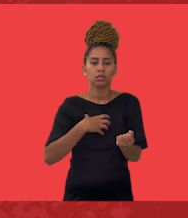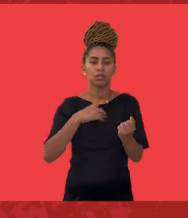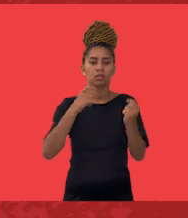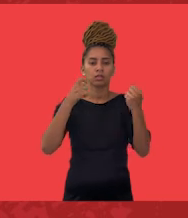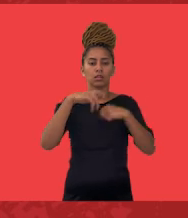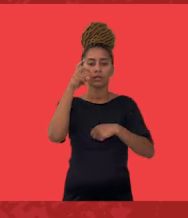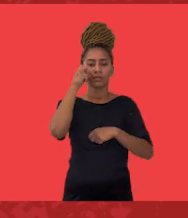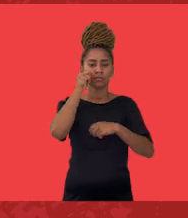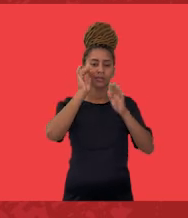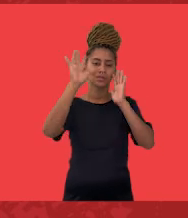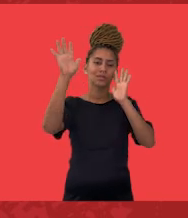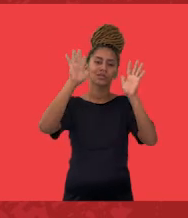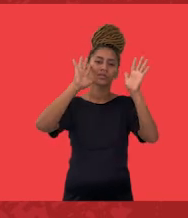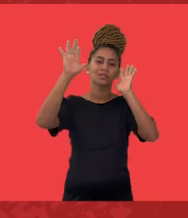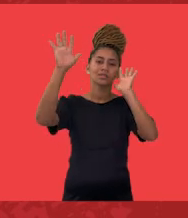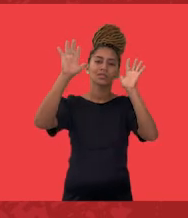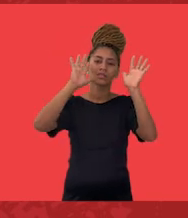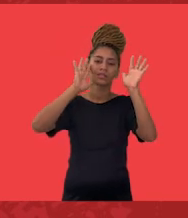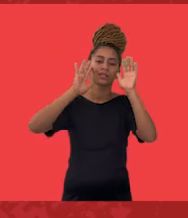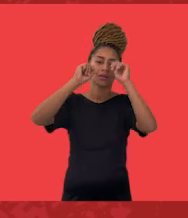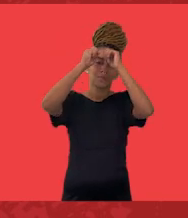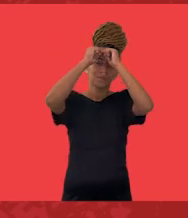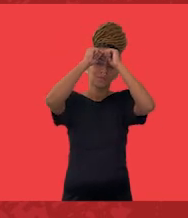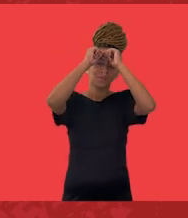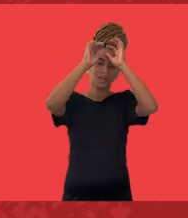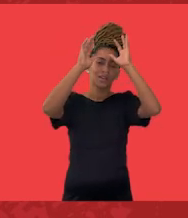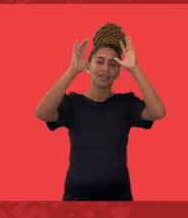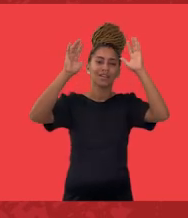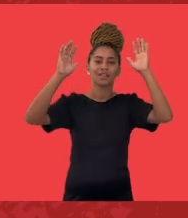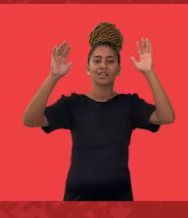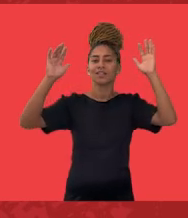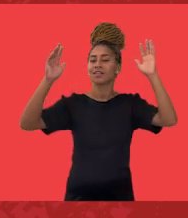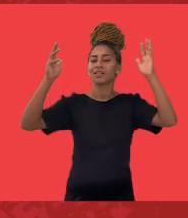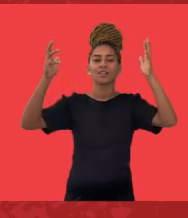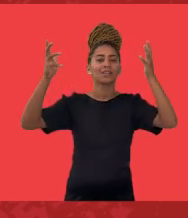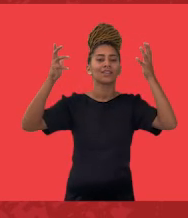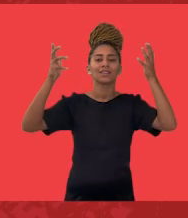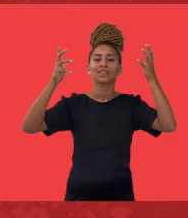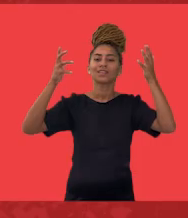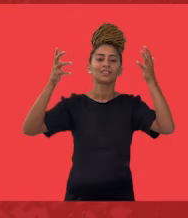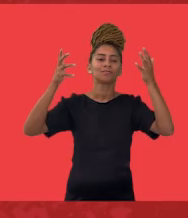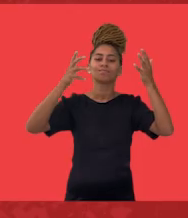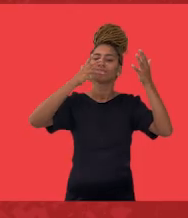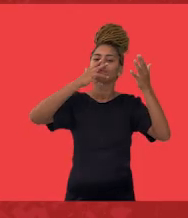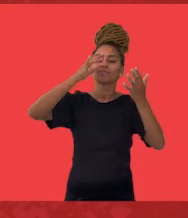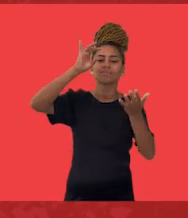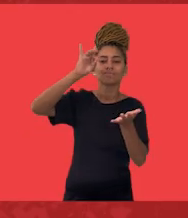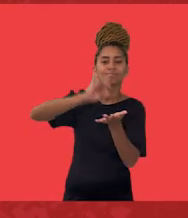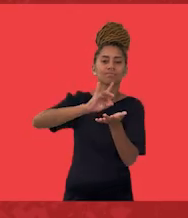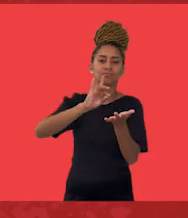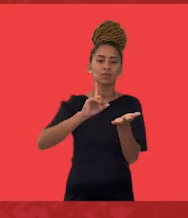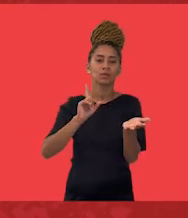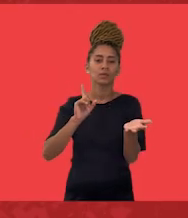de tudo um pouco. Apesar do som seco entre sapato e concreto, se esforça para ignorar